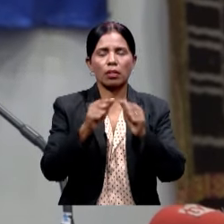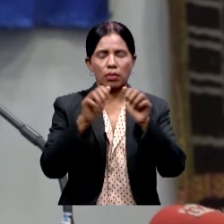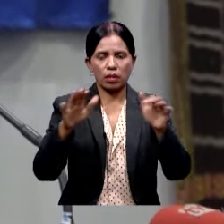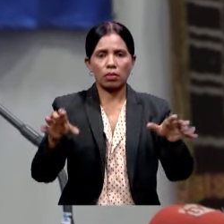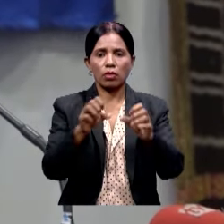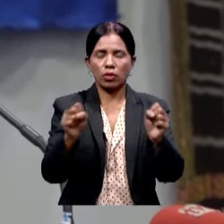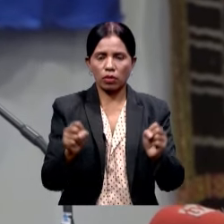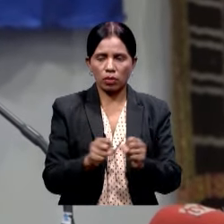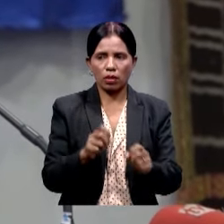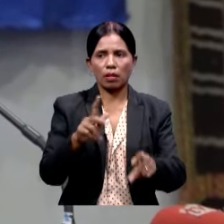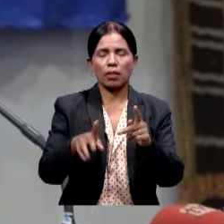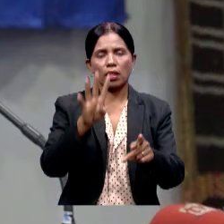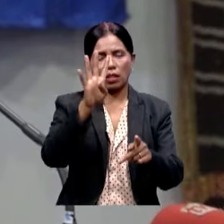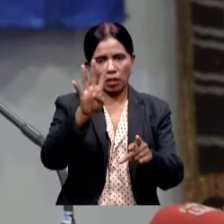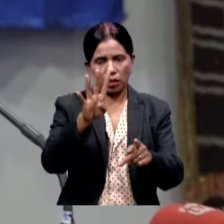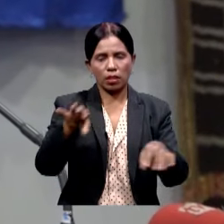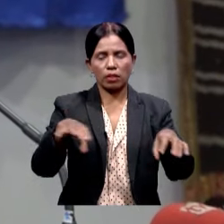sucos. E mana in hati na ba?